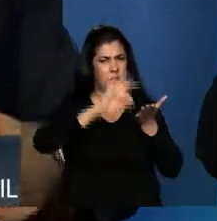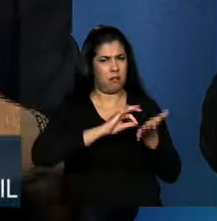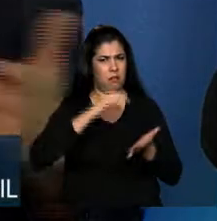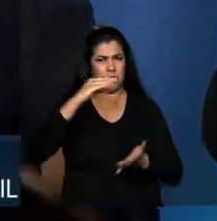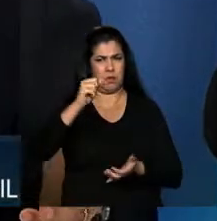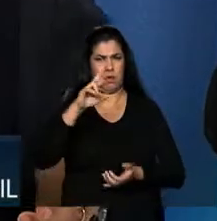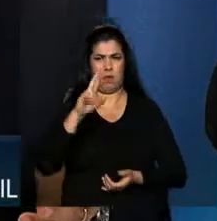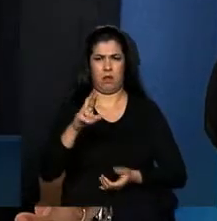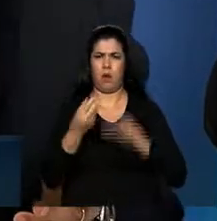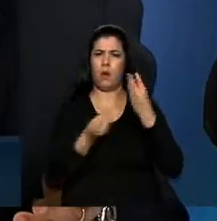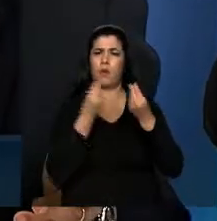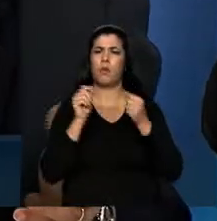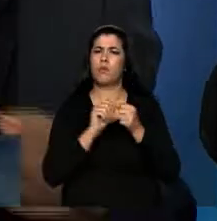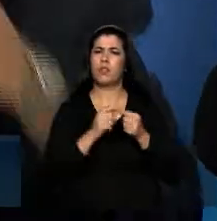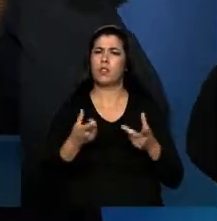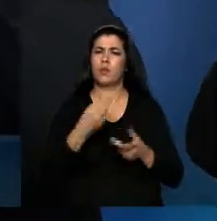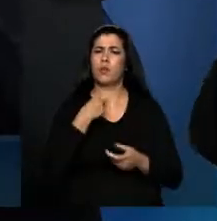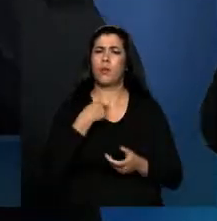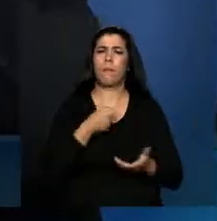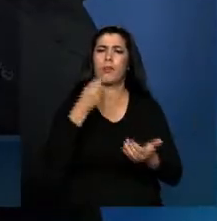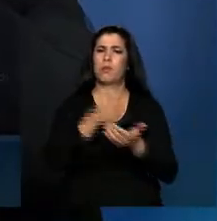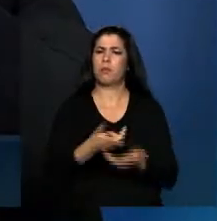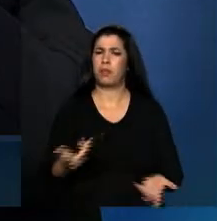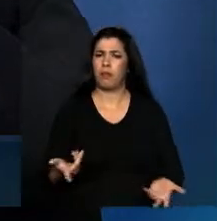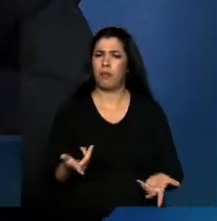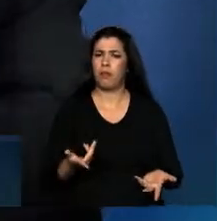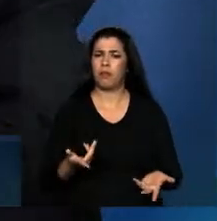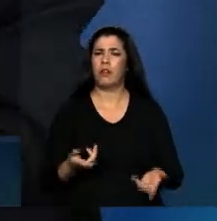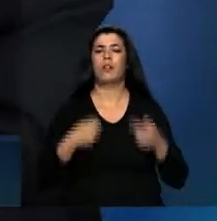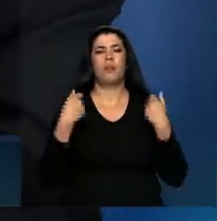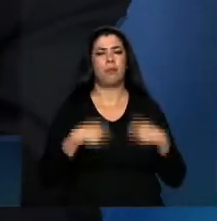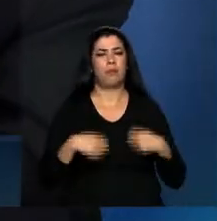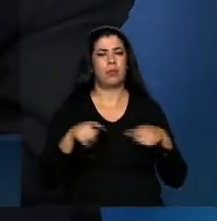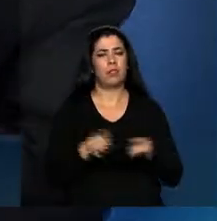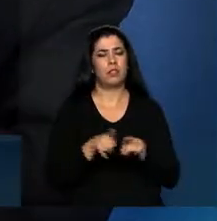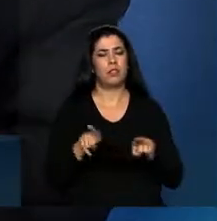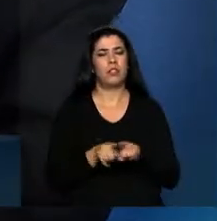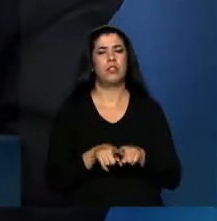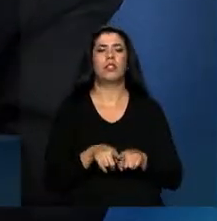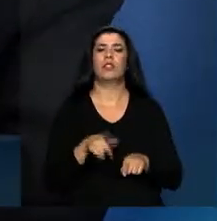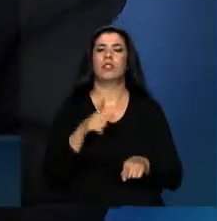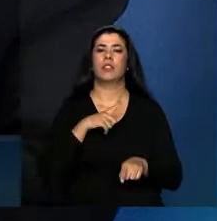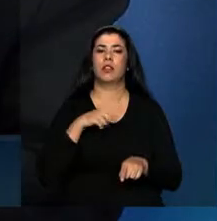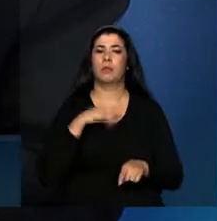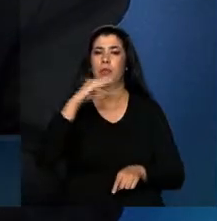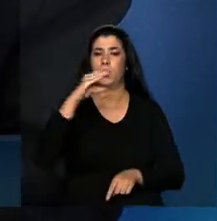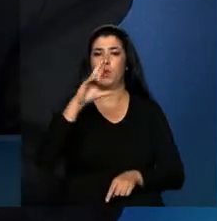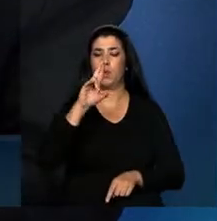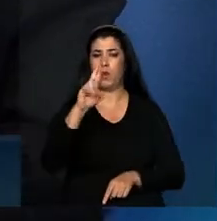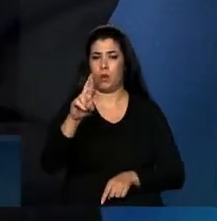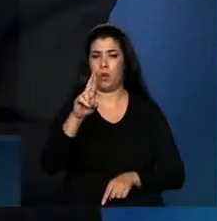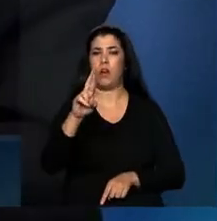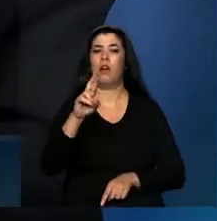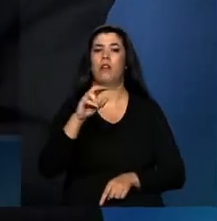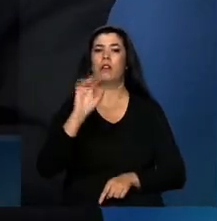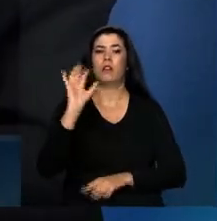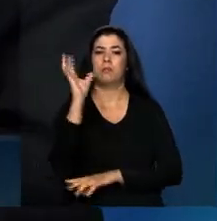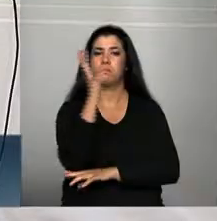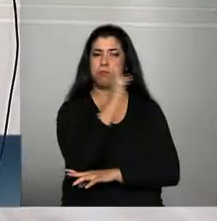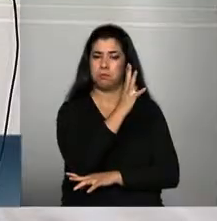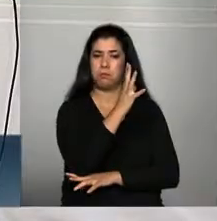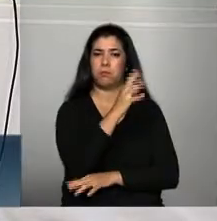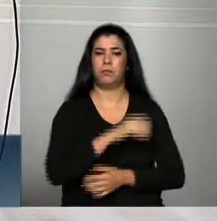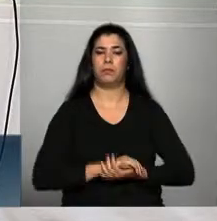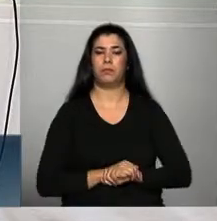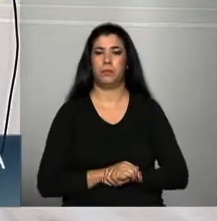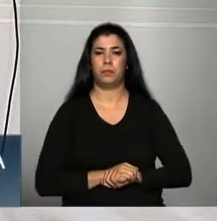familiar. Não tem como pagar isso. Então, nós queremos fazer, por exemplo, o cadastramento ambiental.